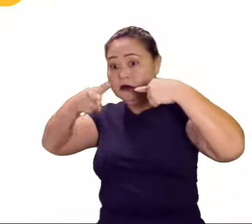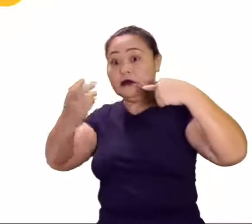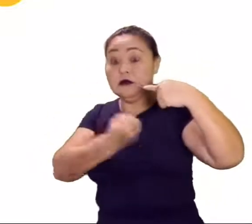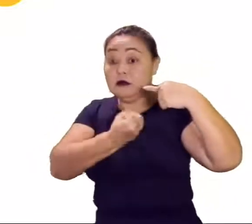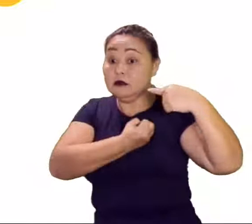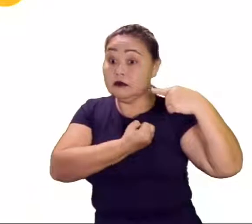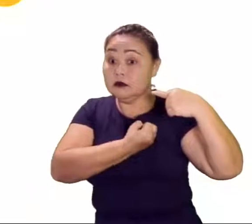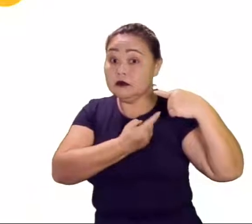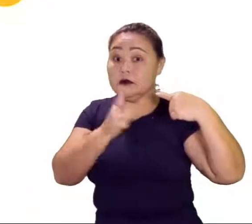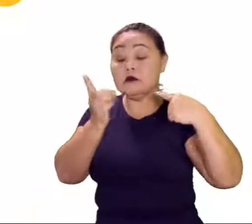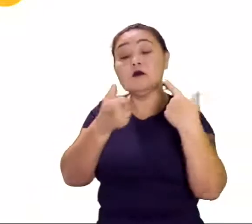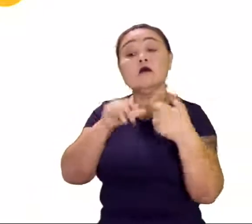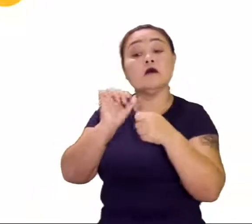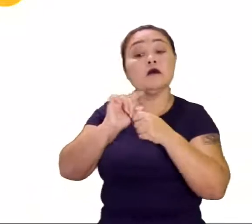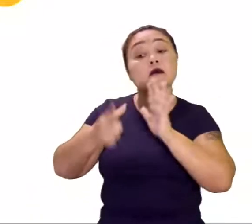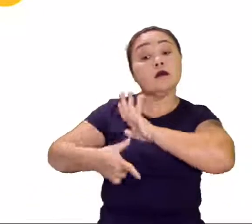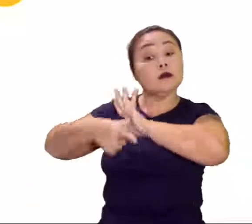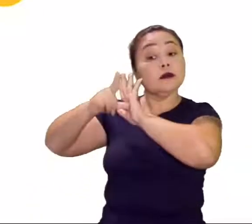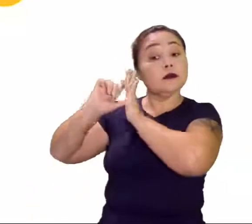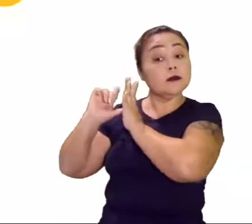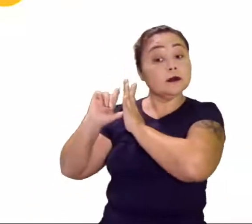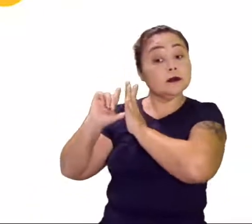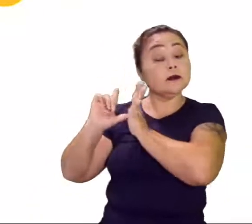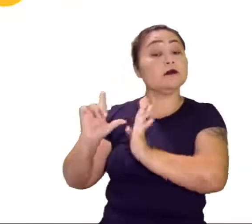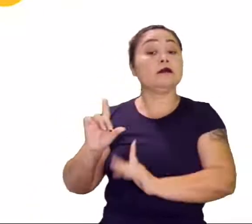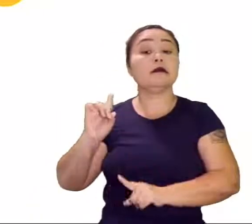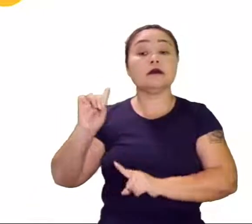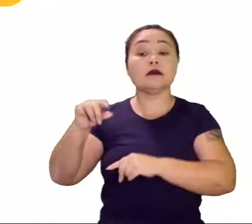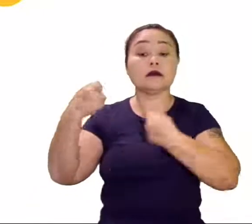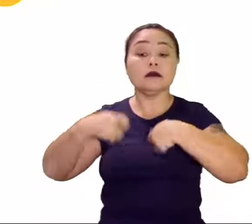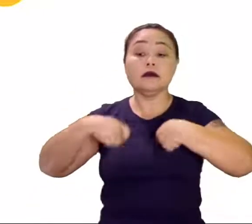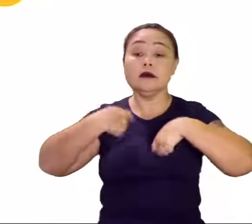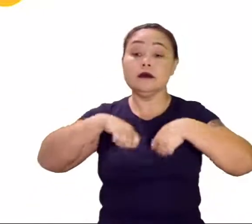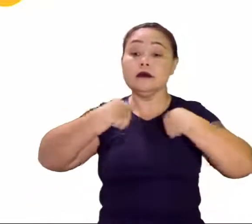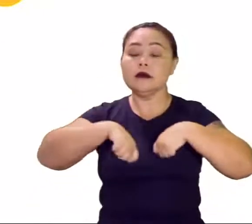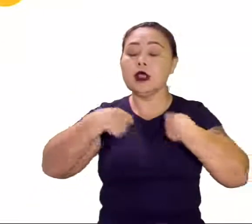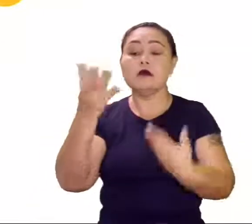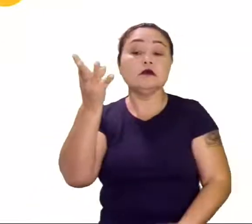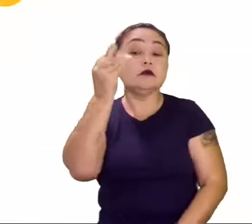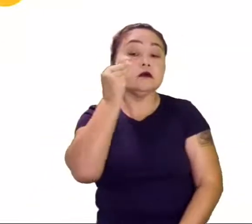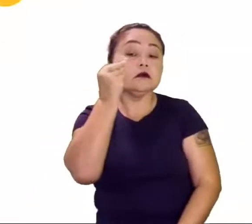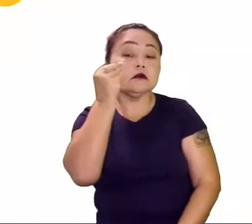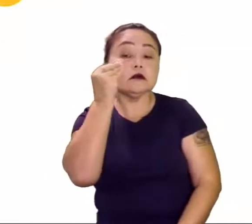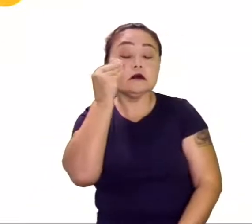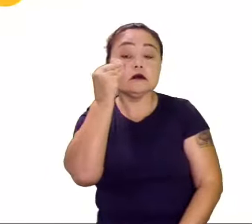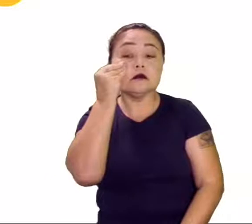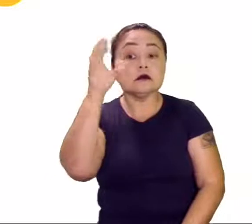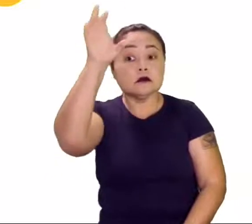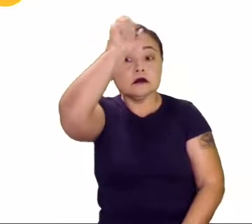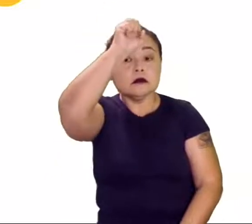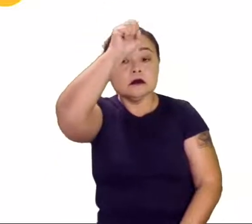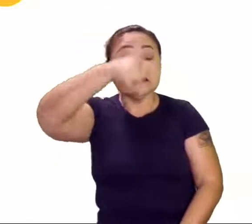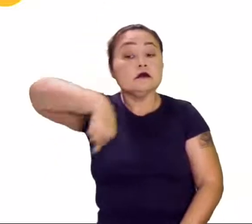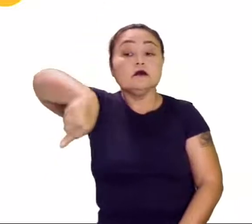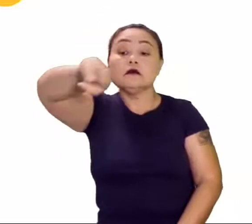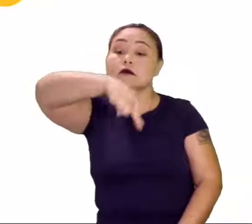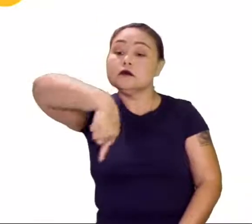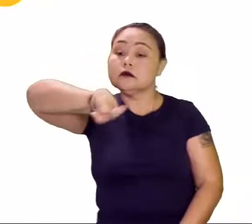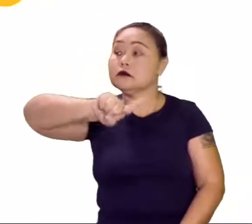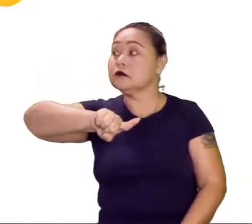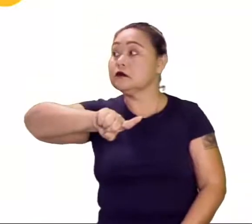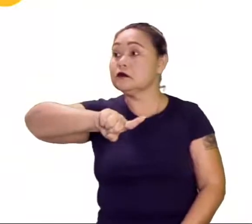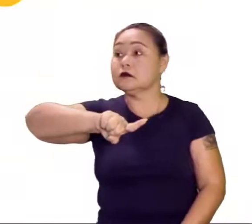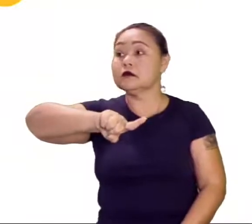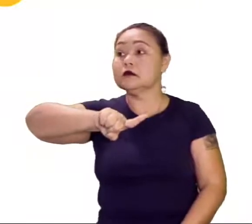que legal. Mas antes disso, a gente precisa verificar como está o aprendizado dos meninos